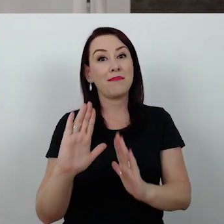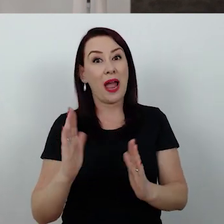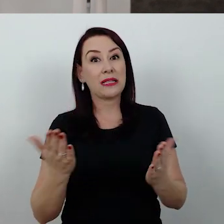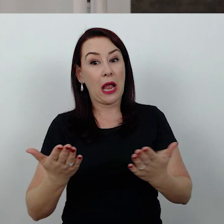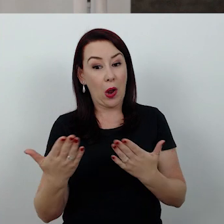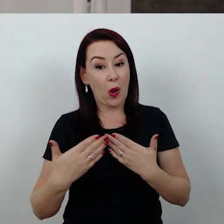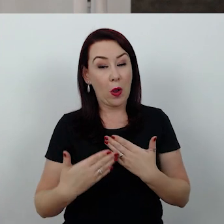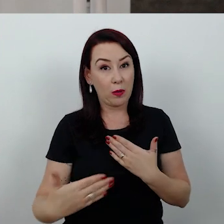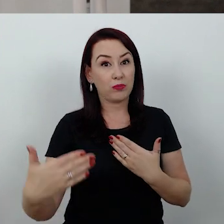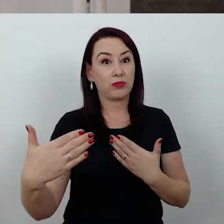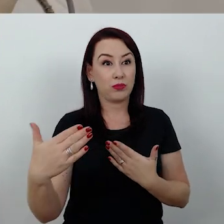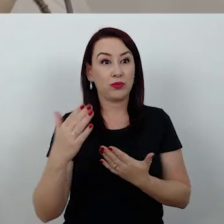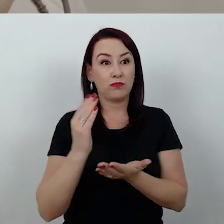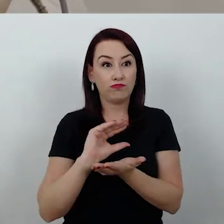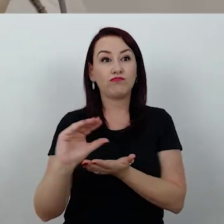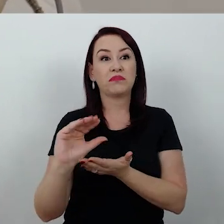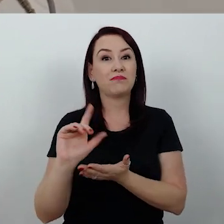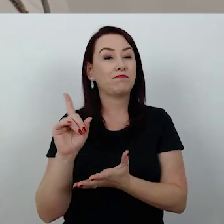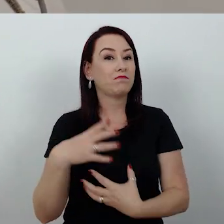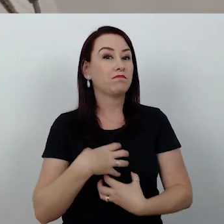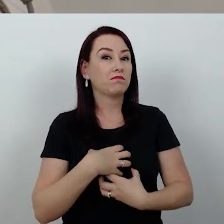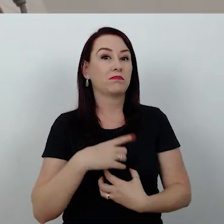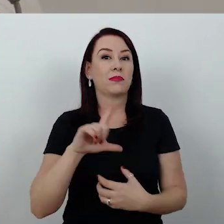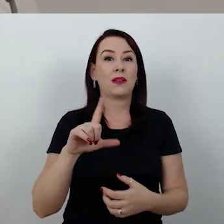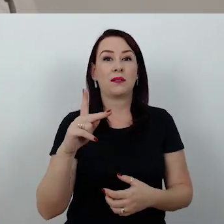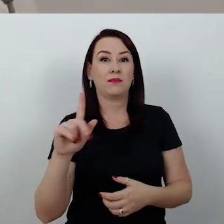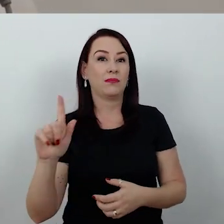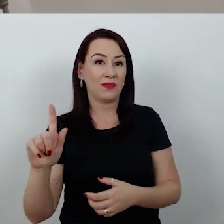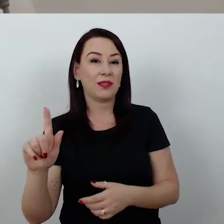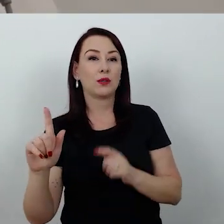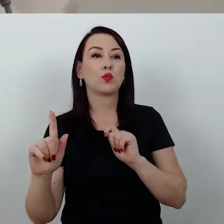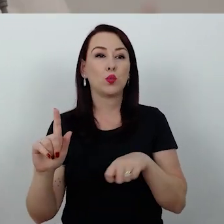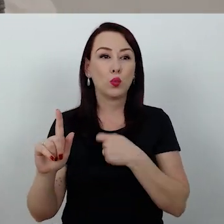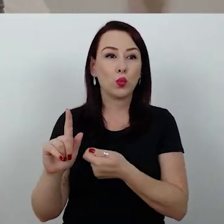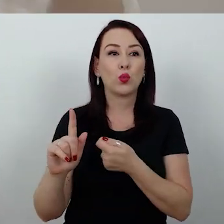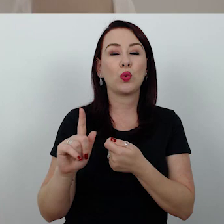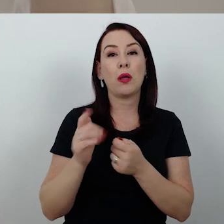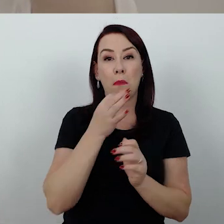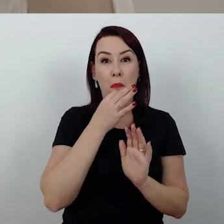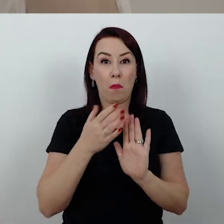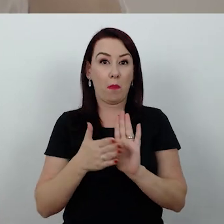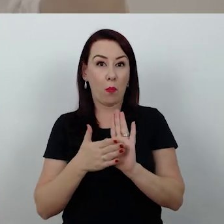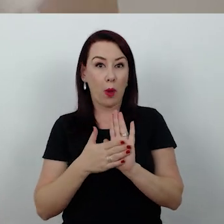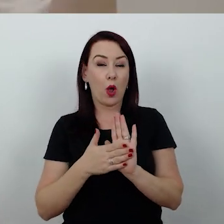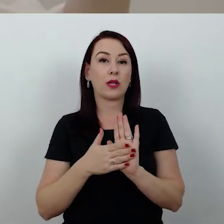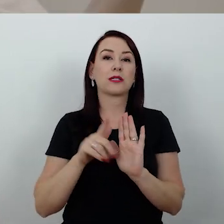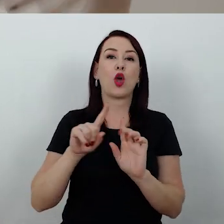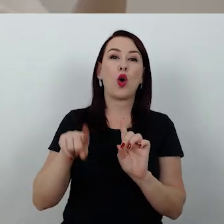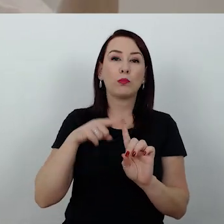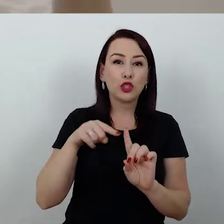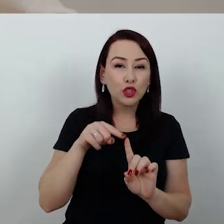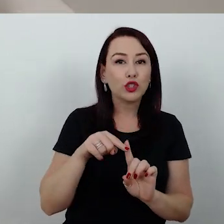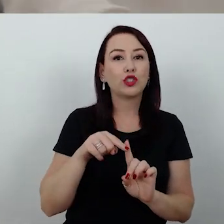vem agora, eu vejo muito a Paulo Gustavo vem com essa proposta e